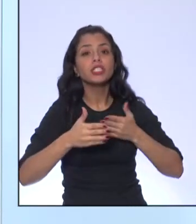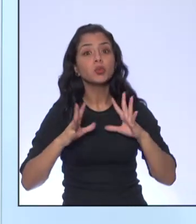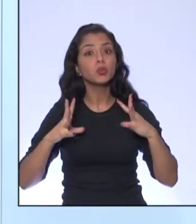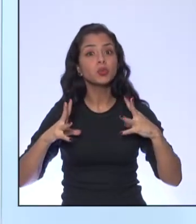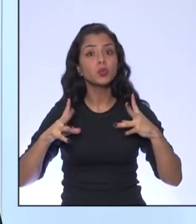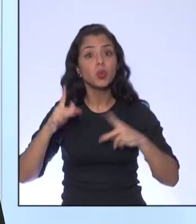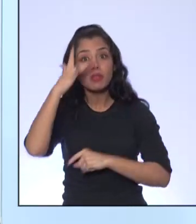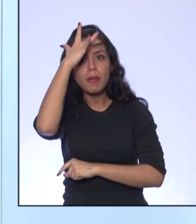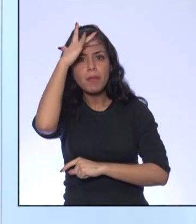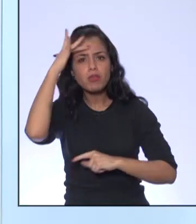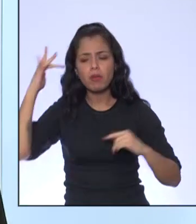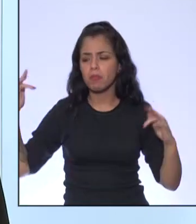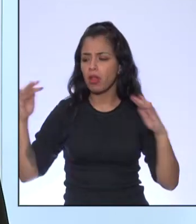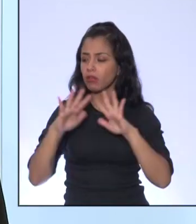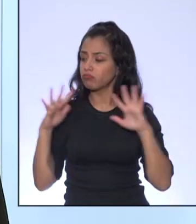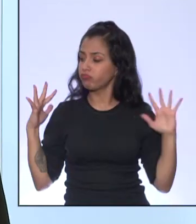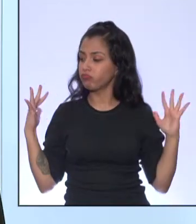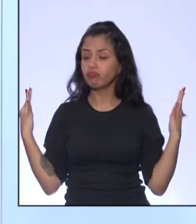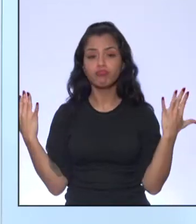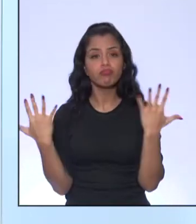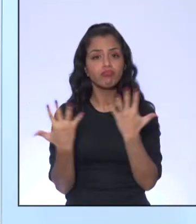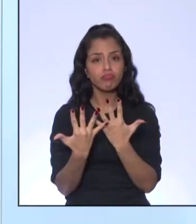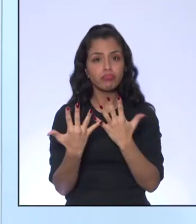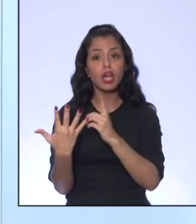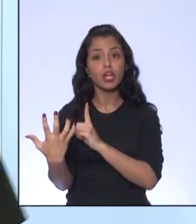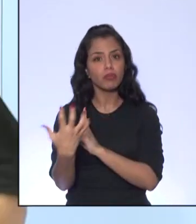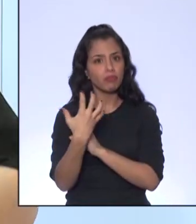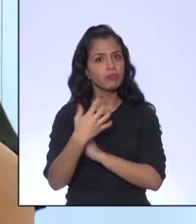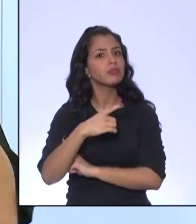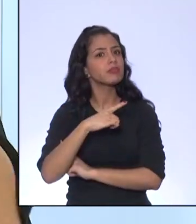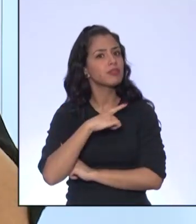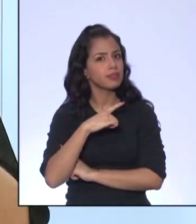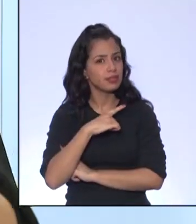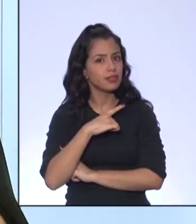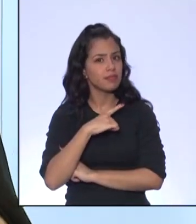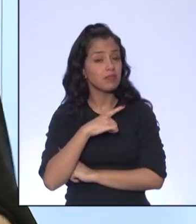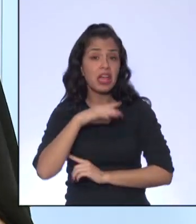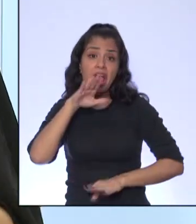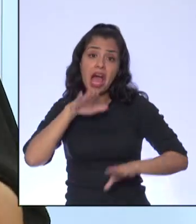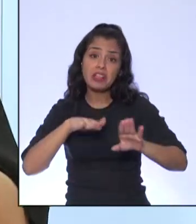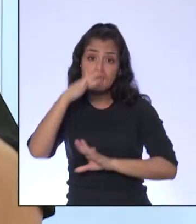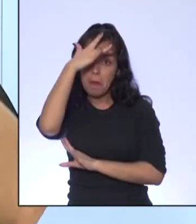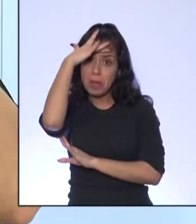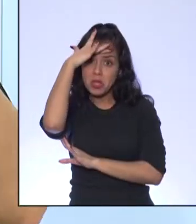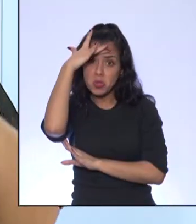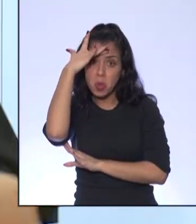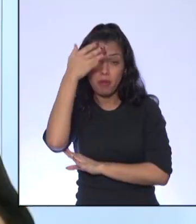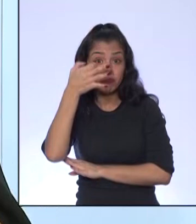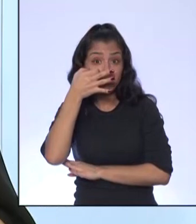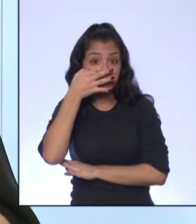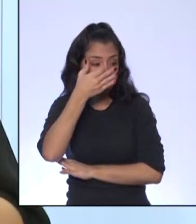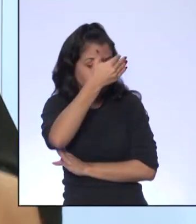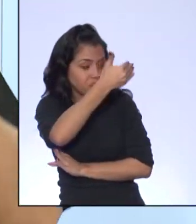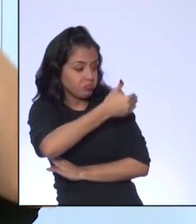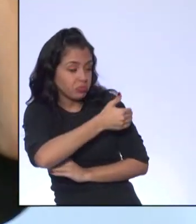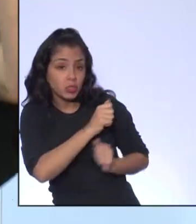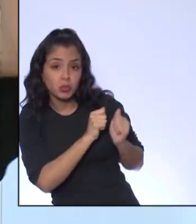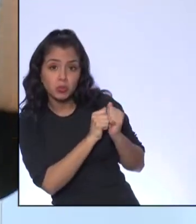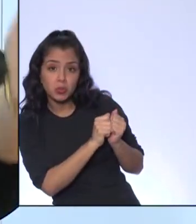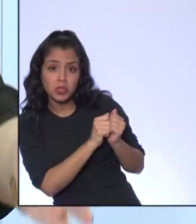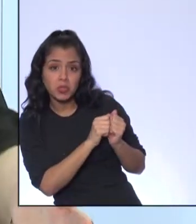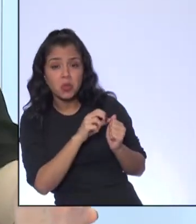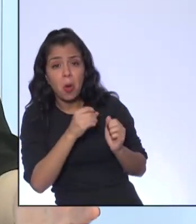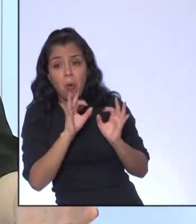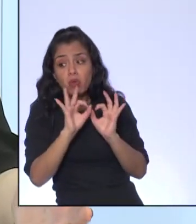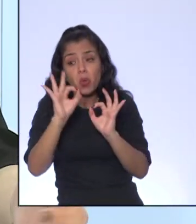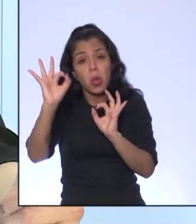redor, de alguma maneira, nos influenciam. Estejam elas exatamente ao nosso lado, muito perto de nós, ou um pouco